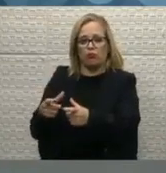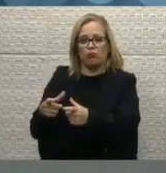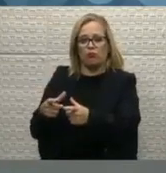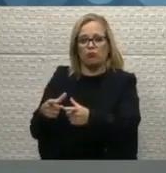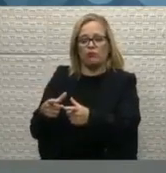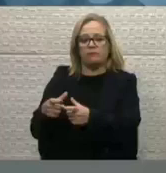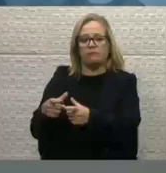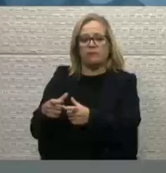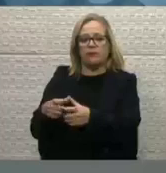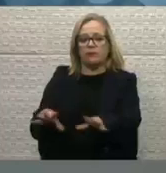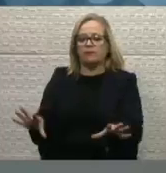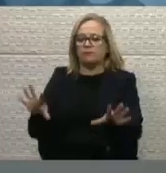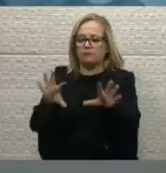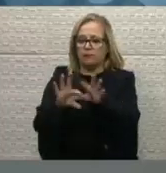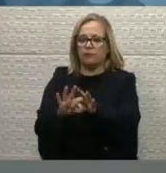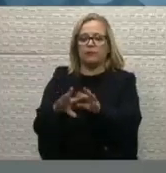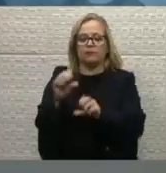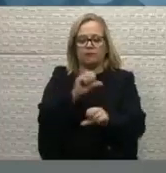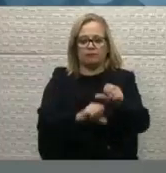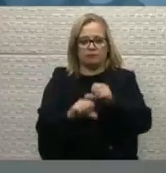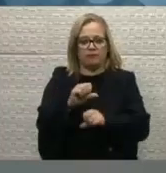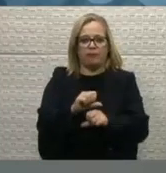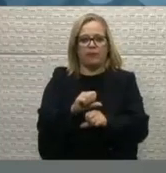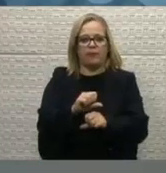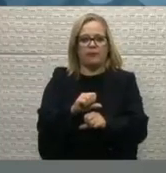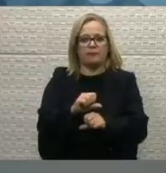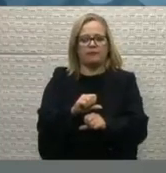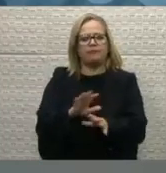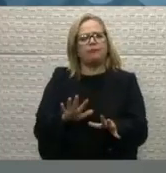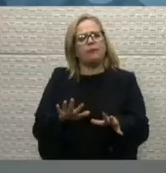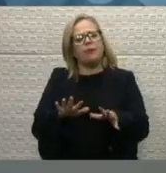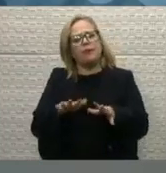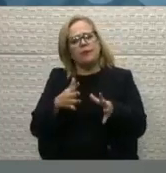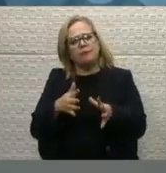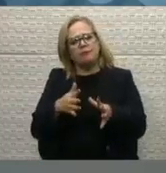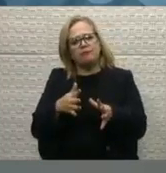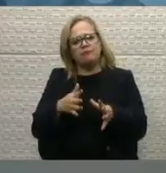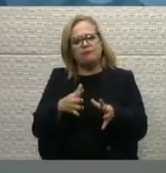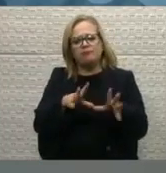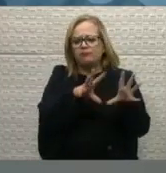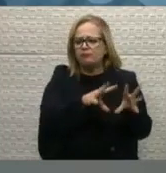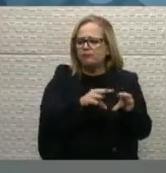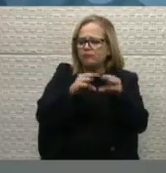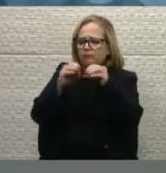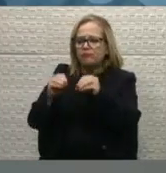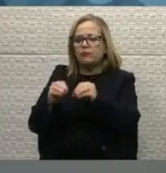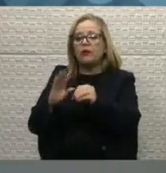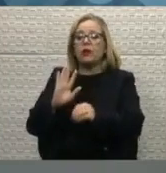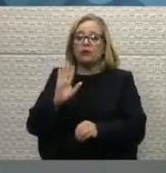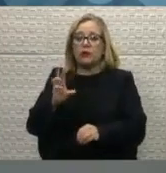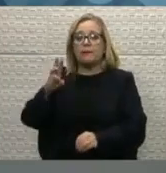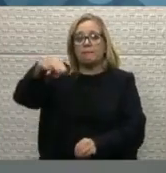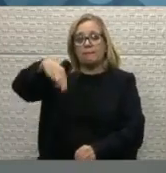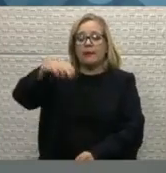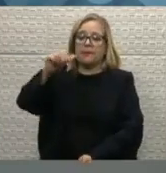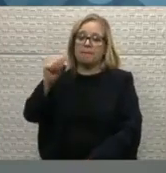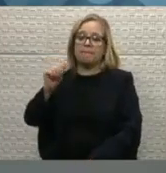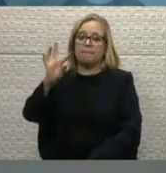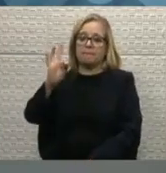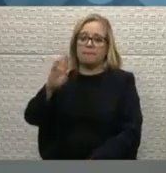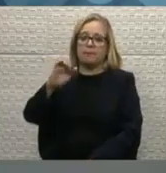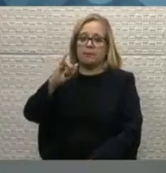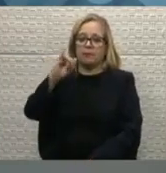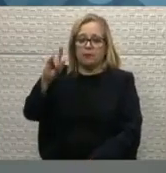autovetores que estão associados à transformação. Quando eu transfiro esse estudo para as matrizes, nós vamos